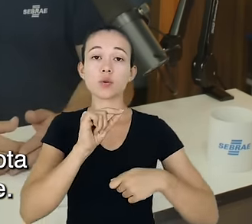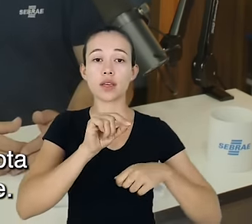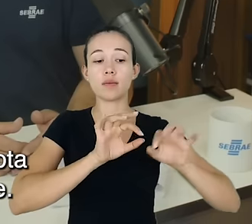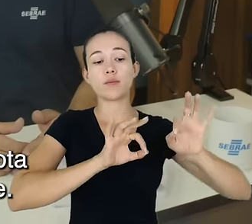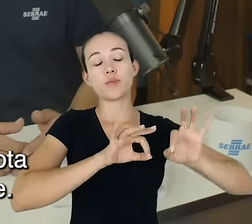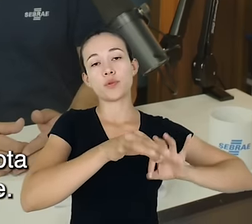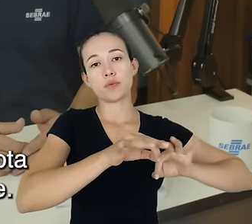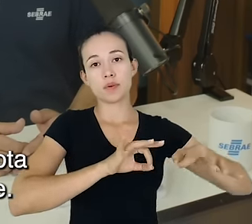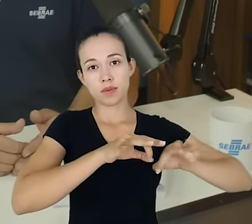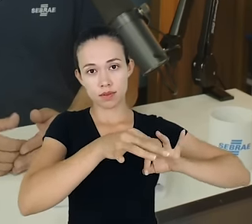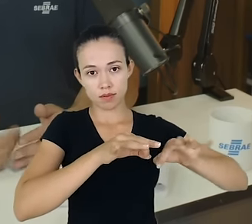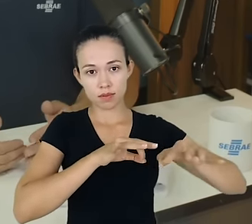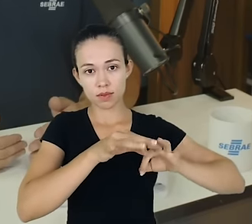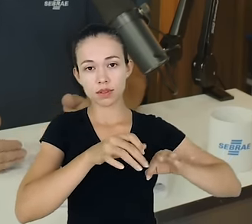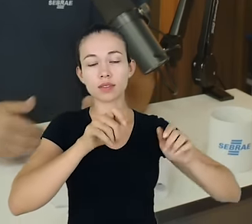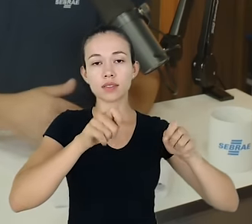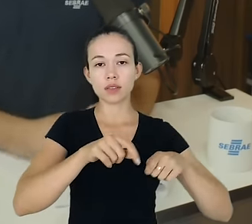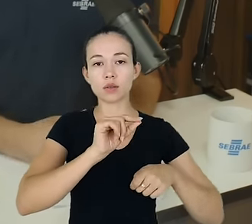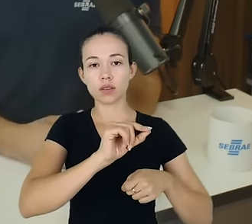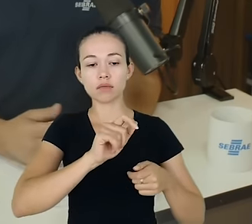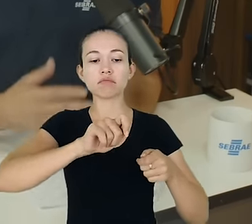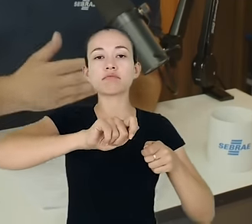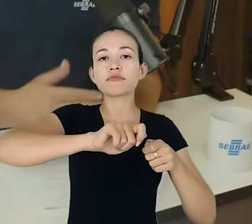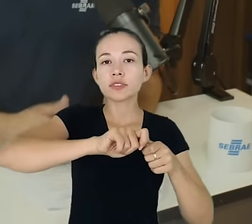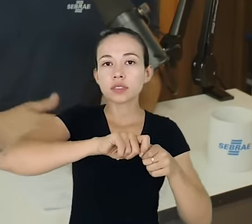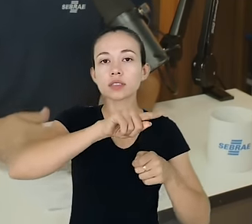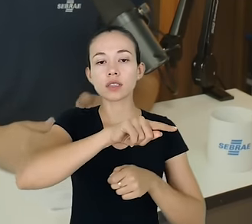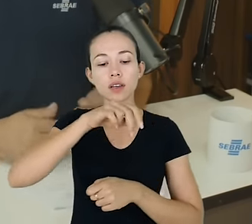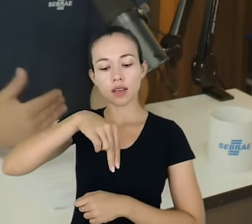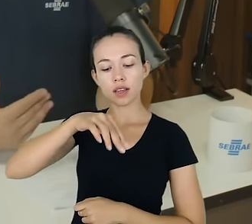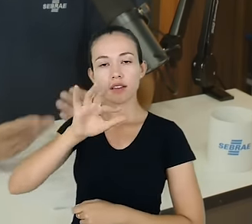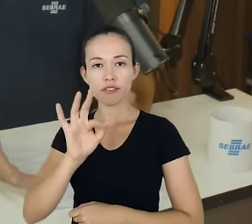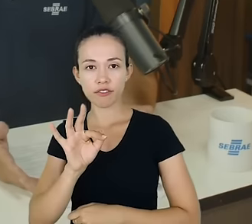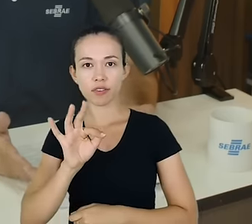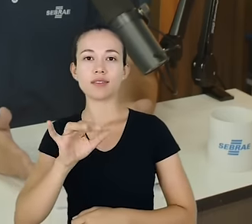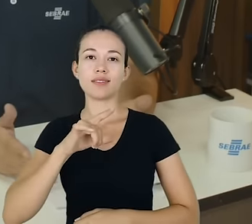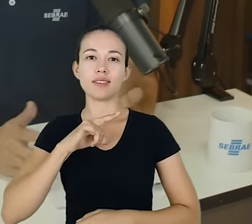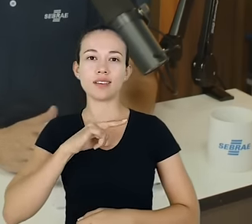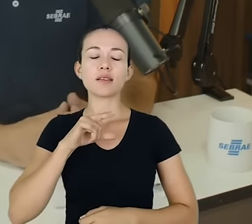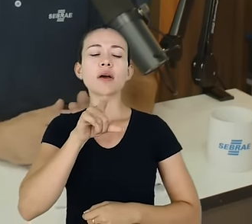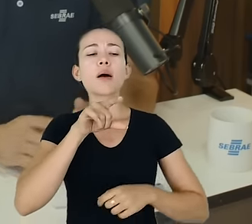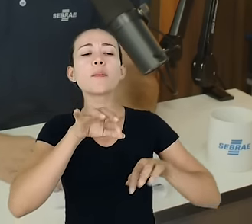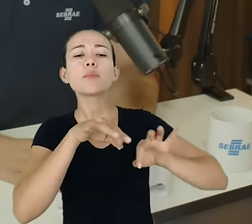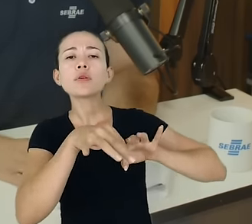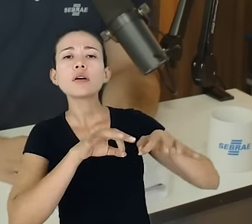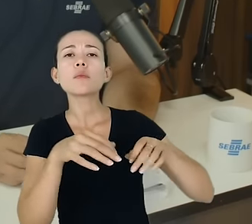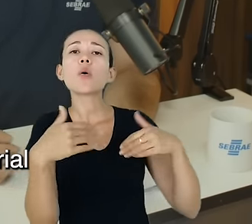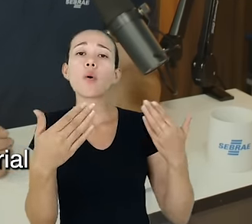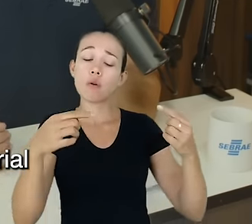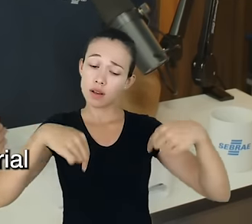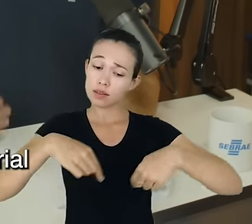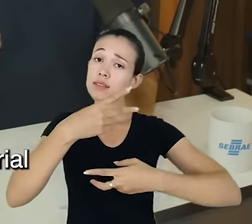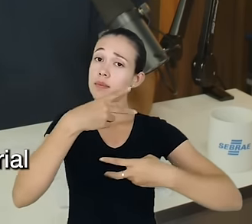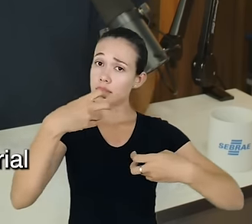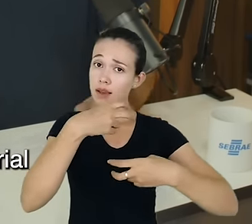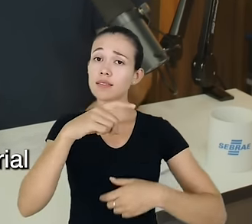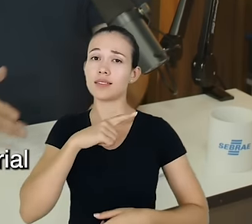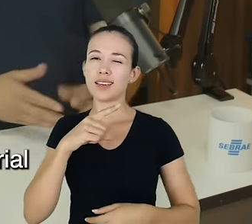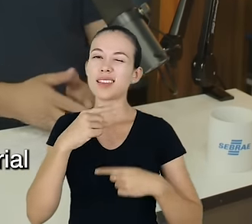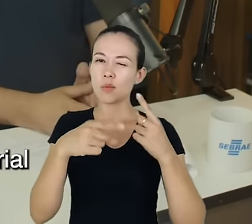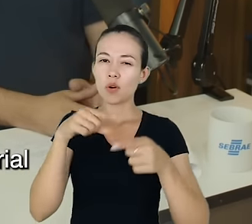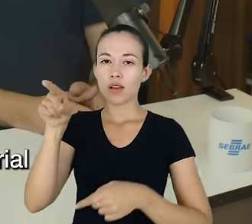conhecimento de transporte cebra fornece esse programa Oscar vai falar mais paraa frente sobre esse programa com vocês tá bom e